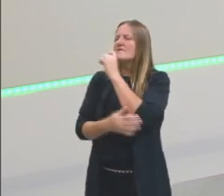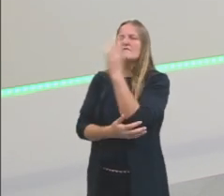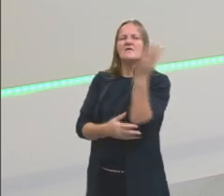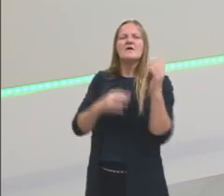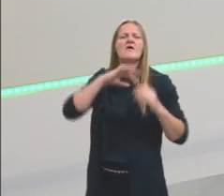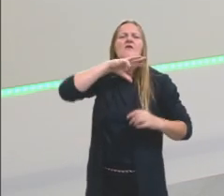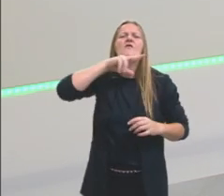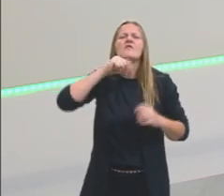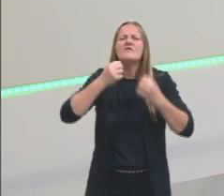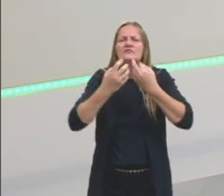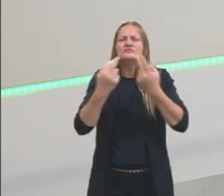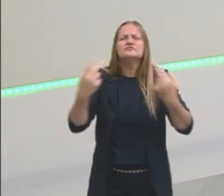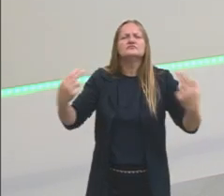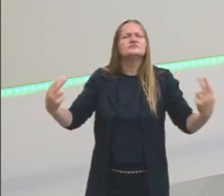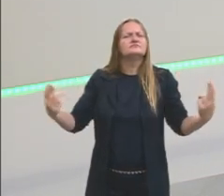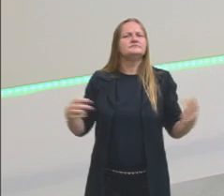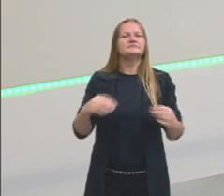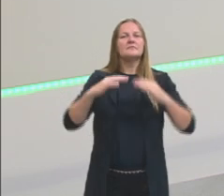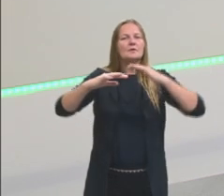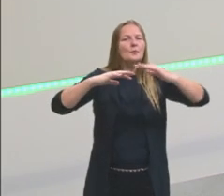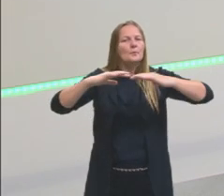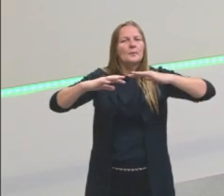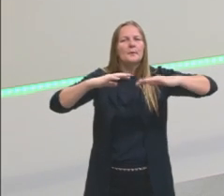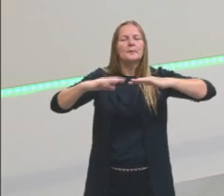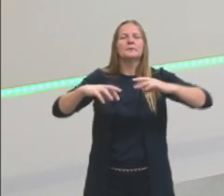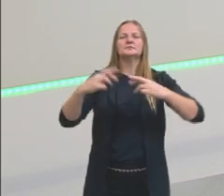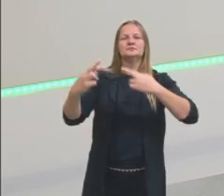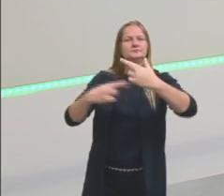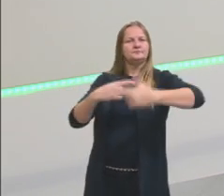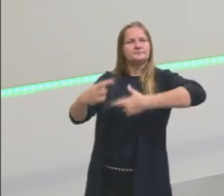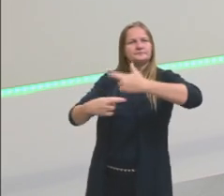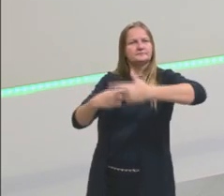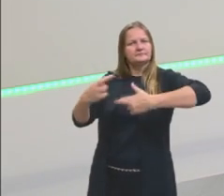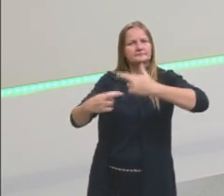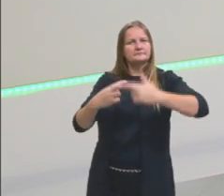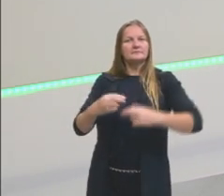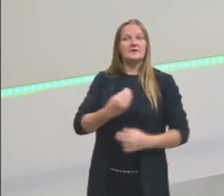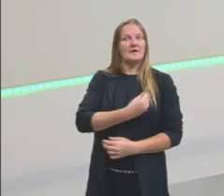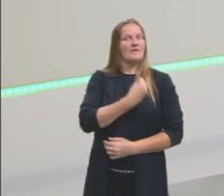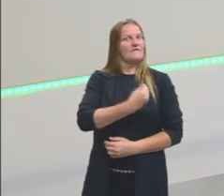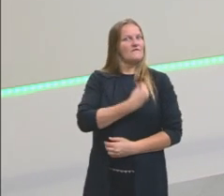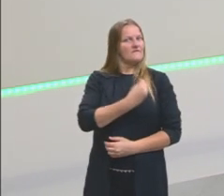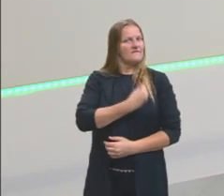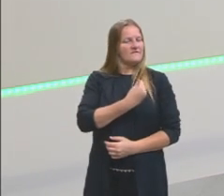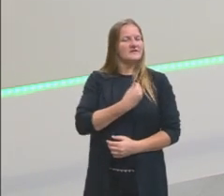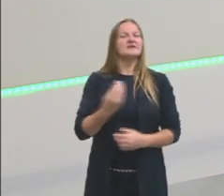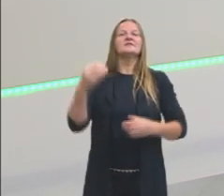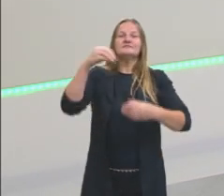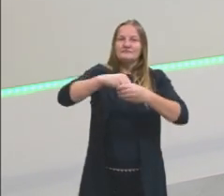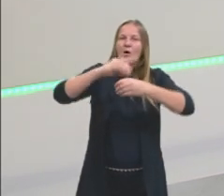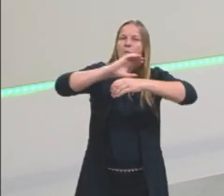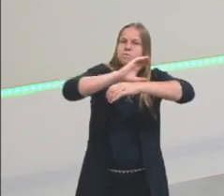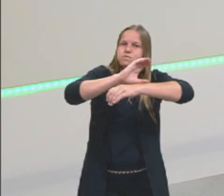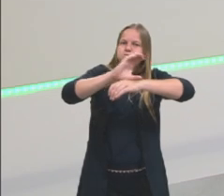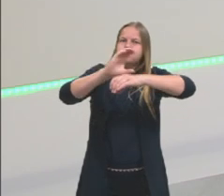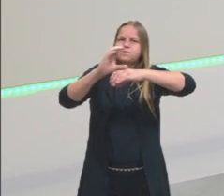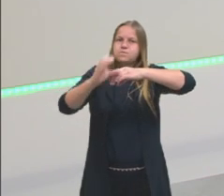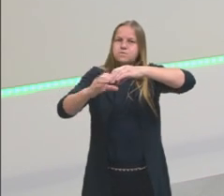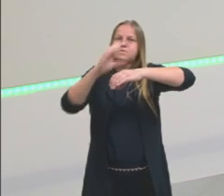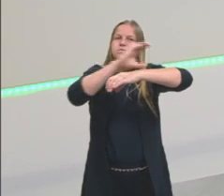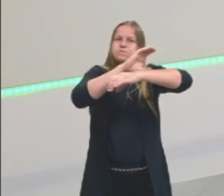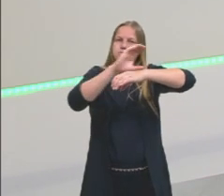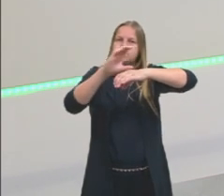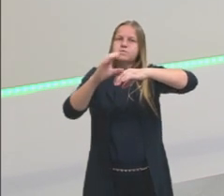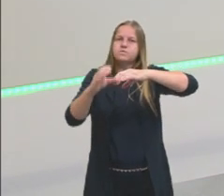todos os movimentos de relacionados ao a nossa vida né Tá na cruz certo na